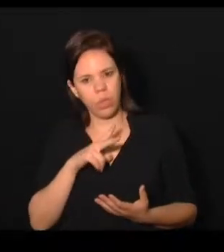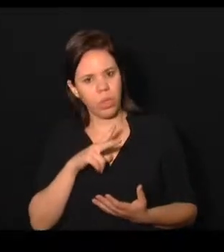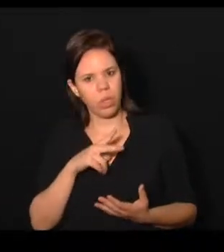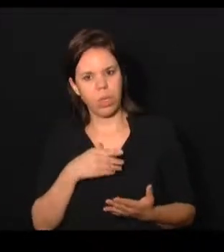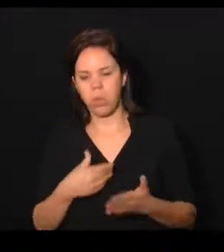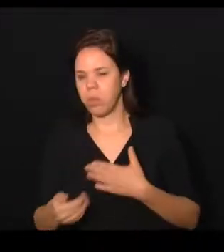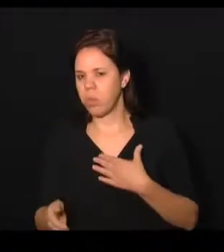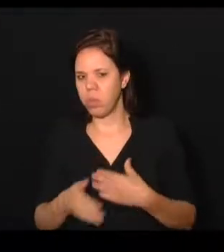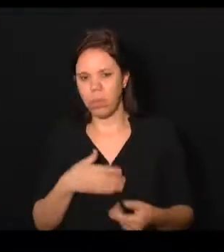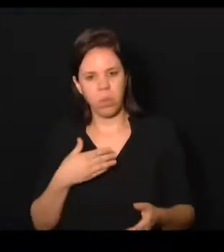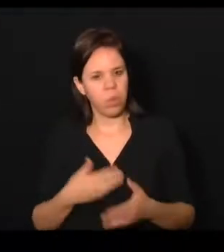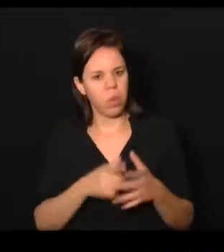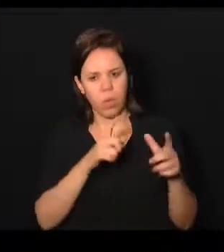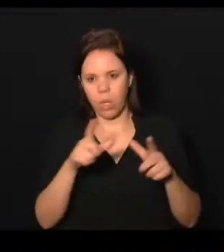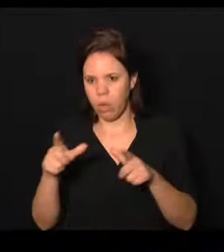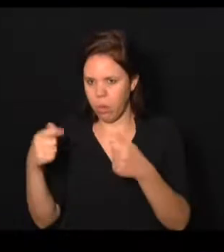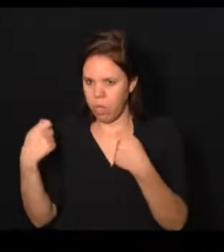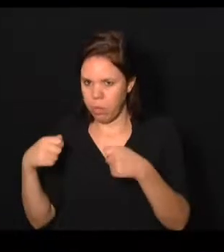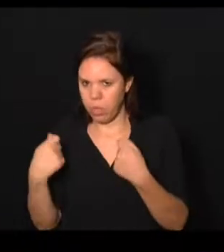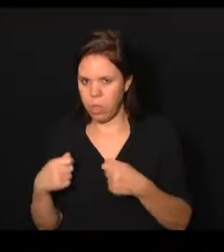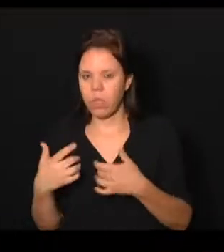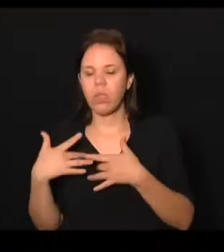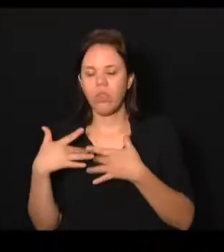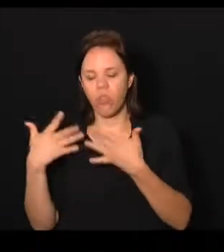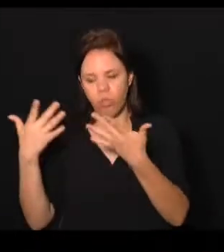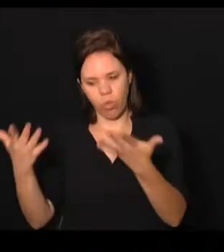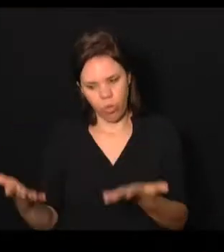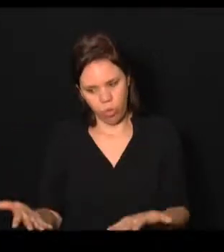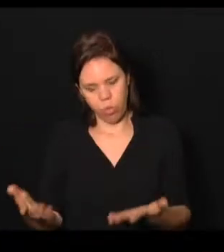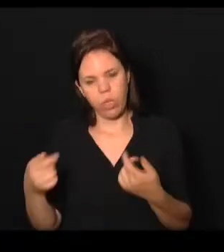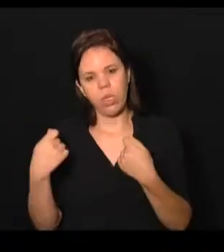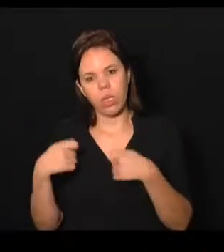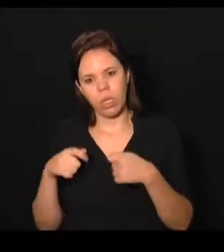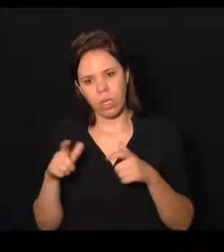faz distinção de atendimento, então a necessidade é realmente grande.